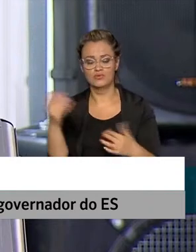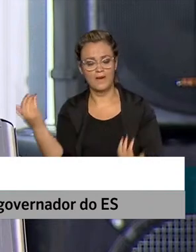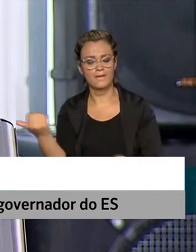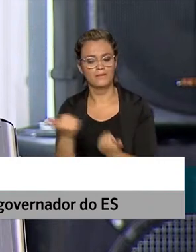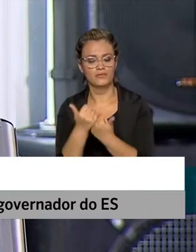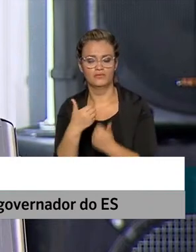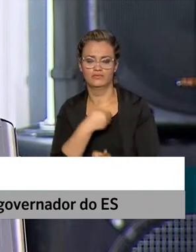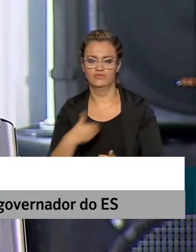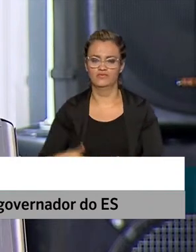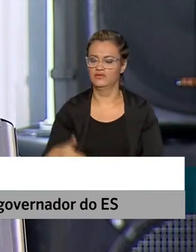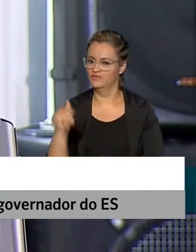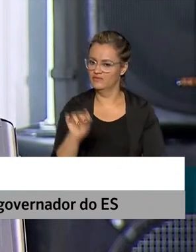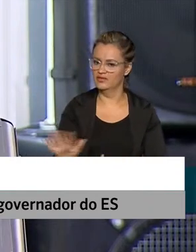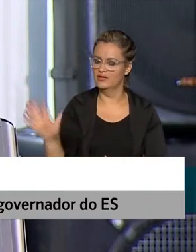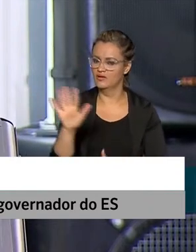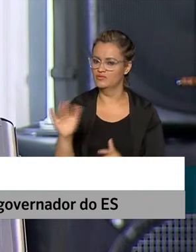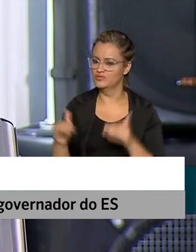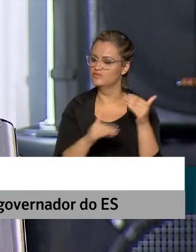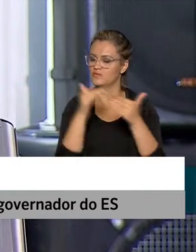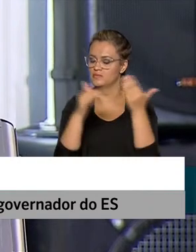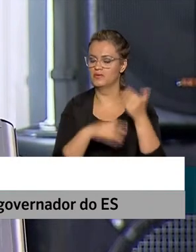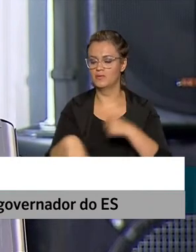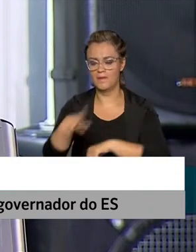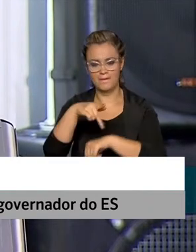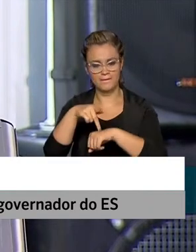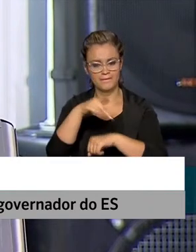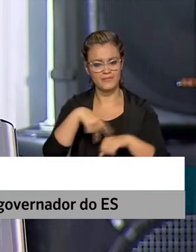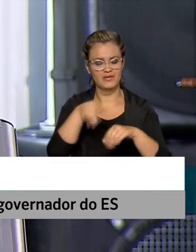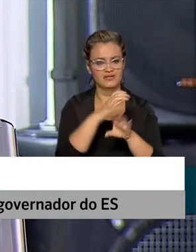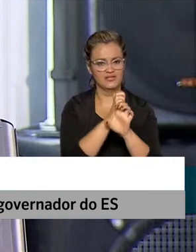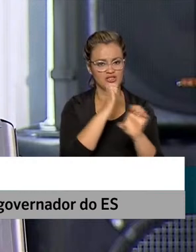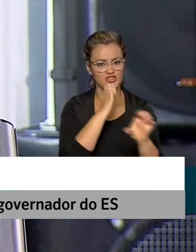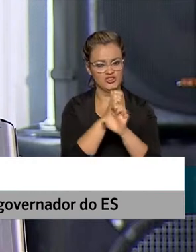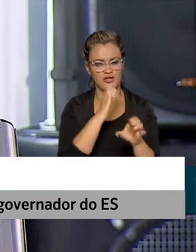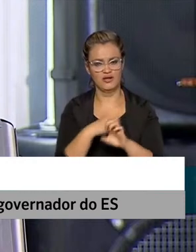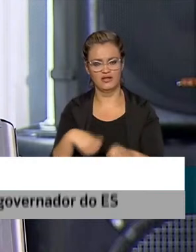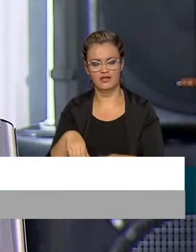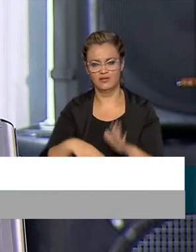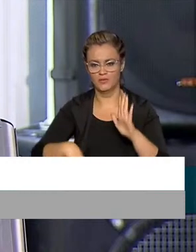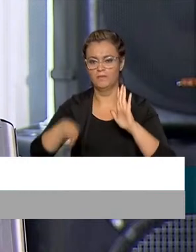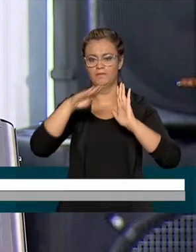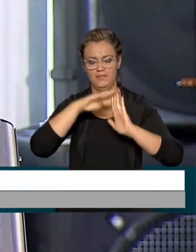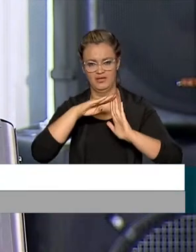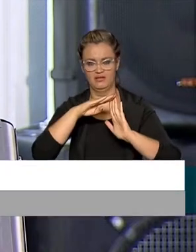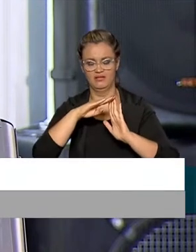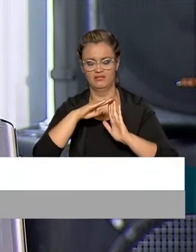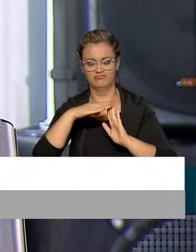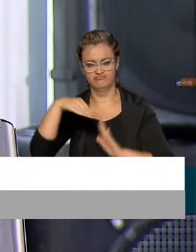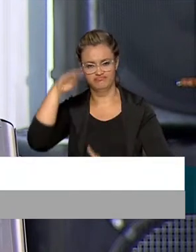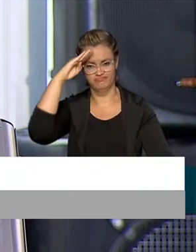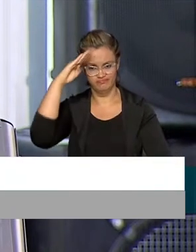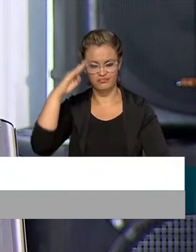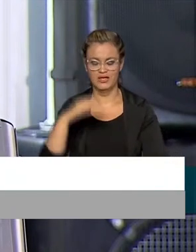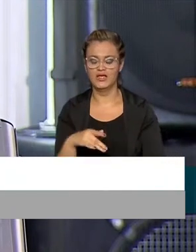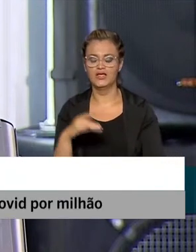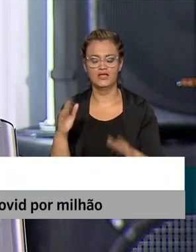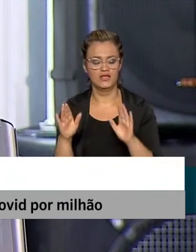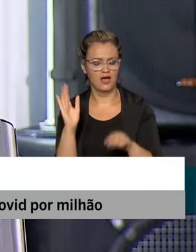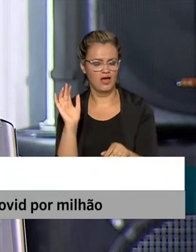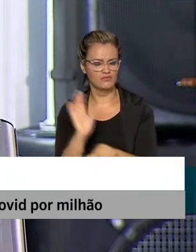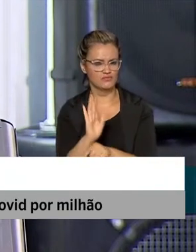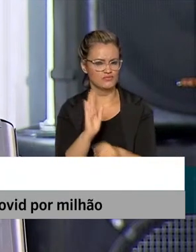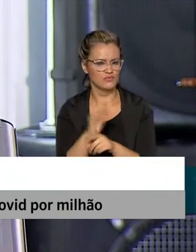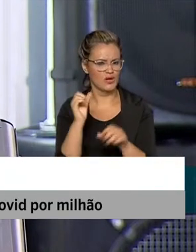com o governo federal no desenvolvimento do país por meio da engenharia militar. Participou da conservação e construção de mais de